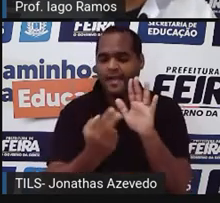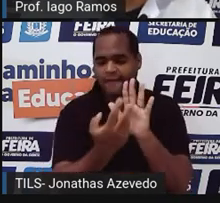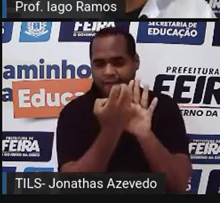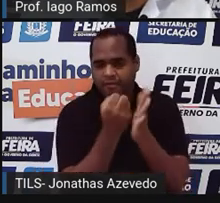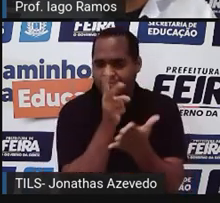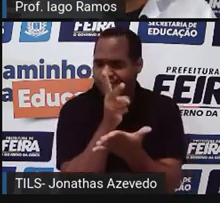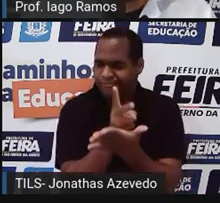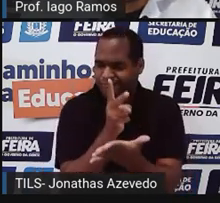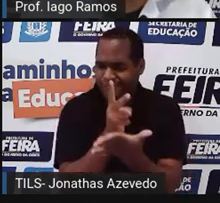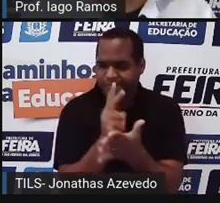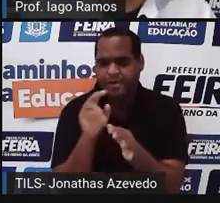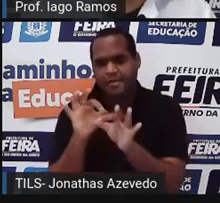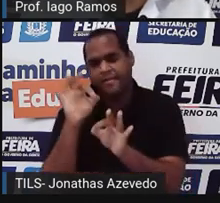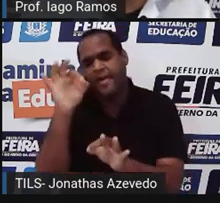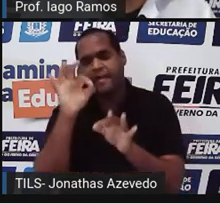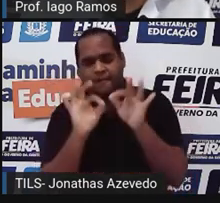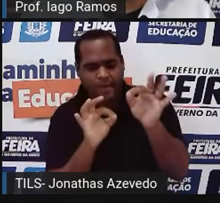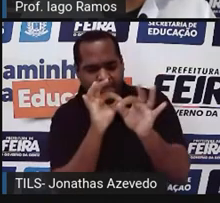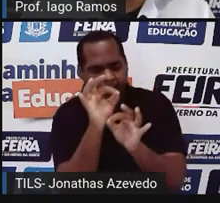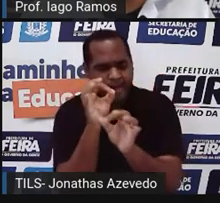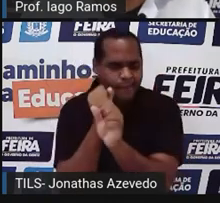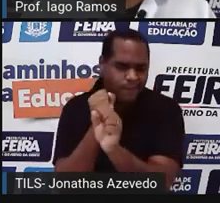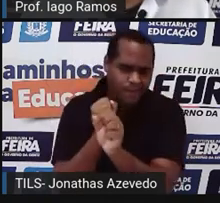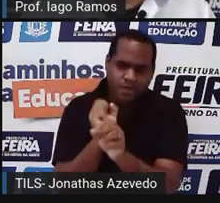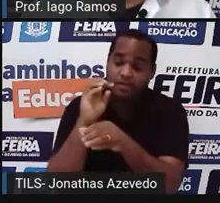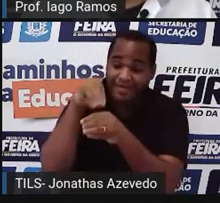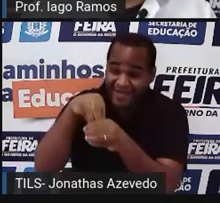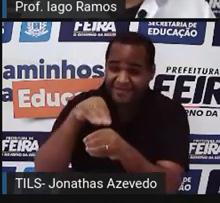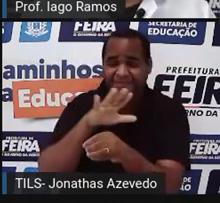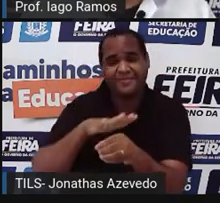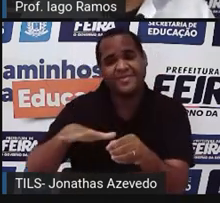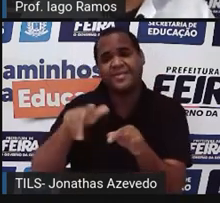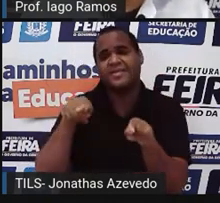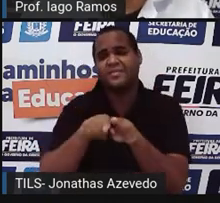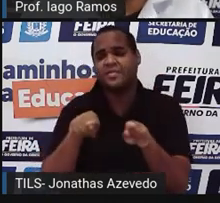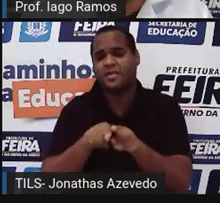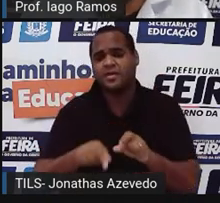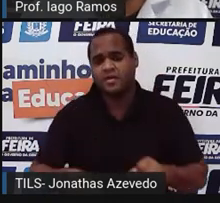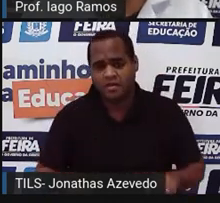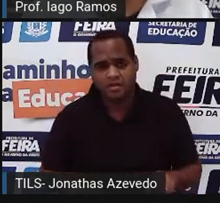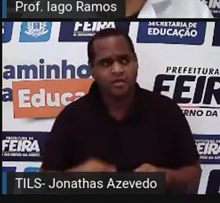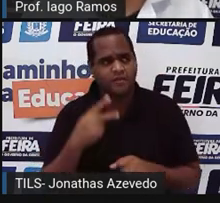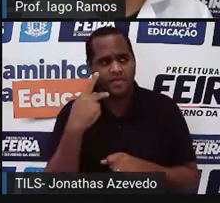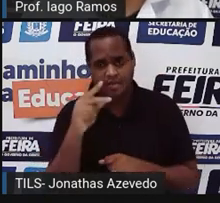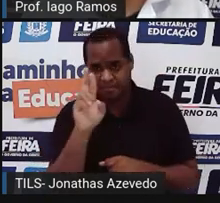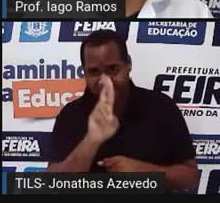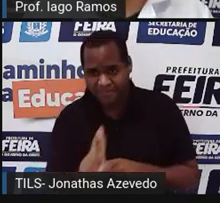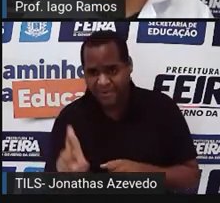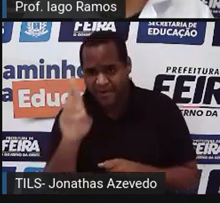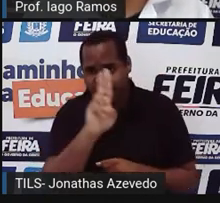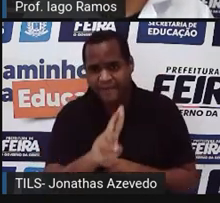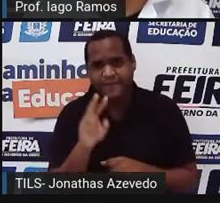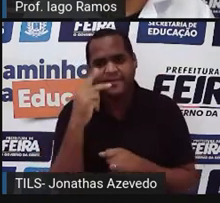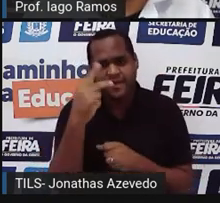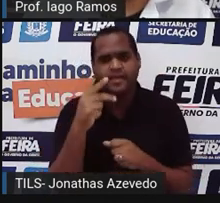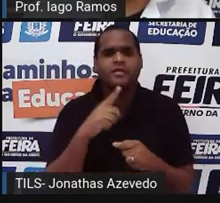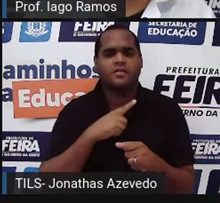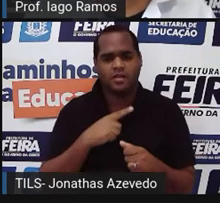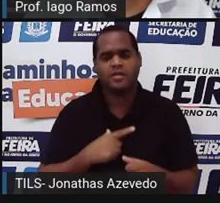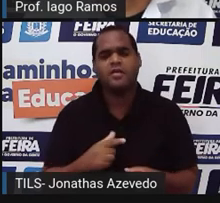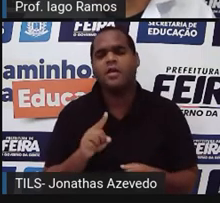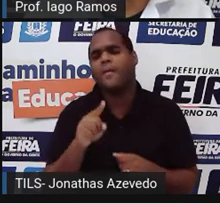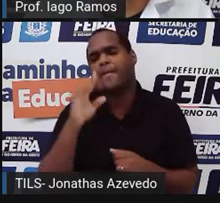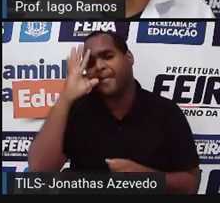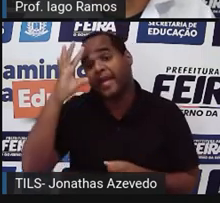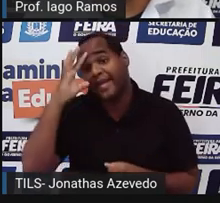continua com as suas medidas de lados e de ângulos, tá? Só que quando eu vou fazer giro em uma figura geométrica plana, ou eu